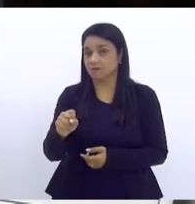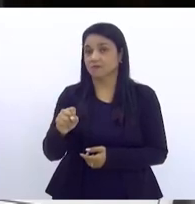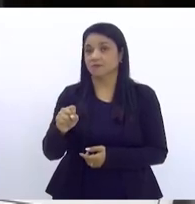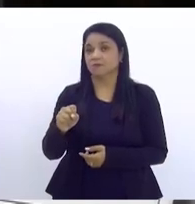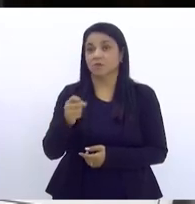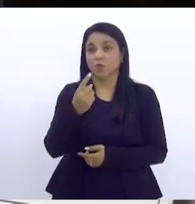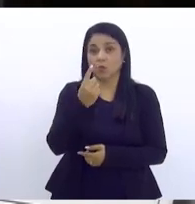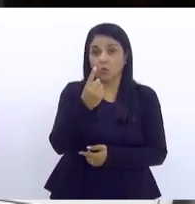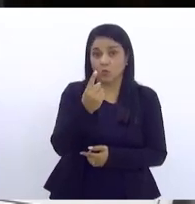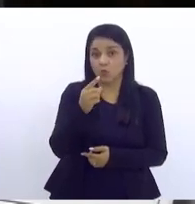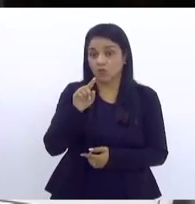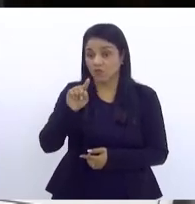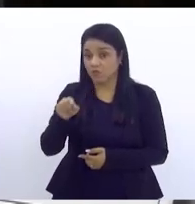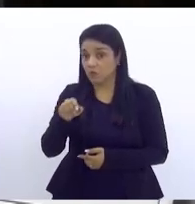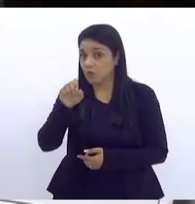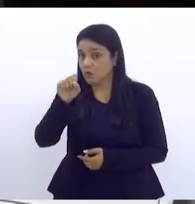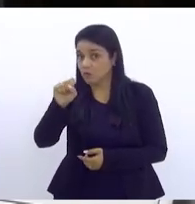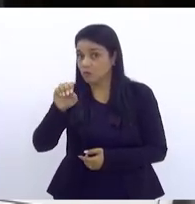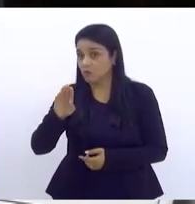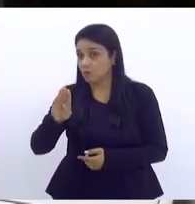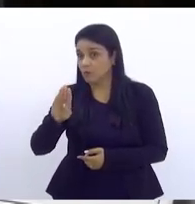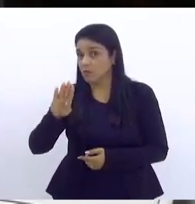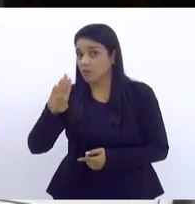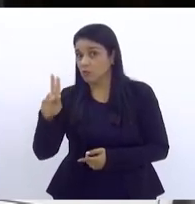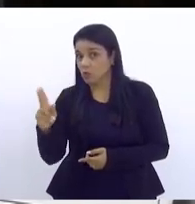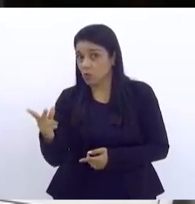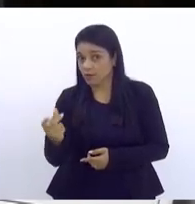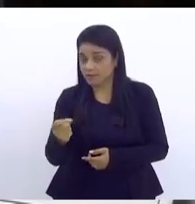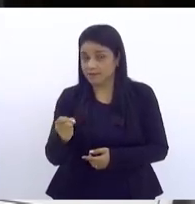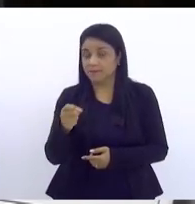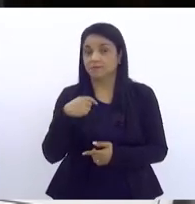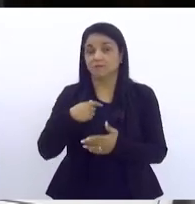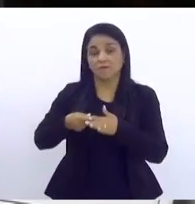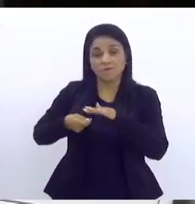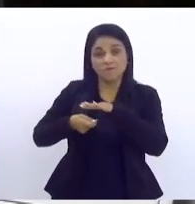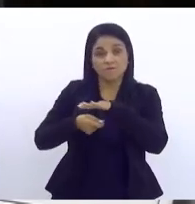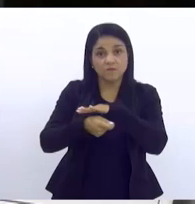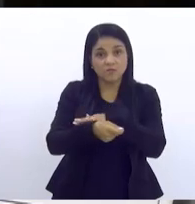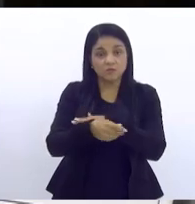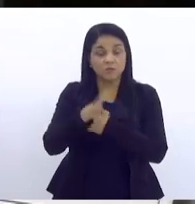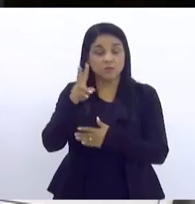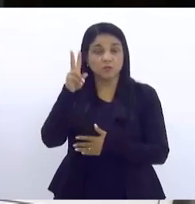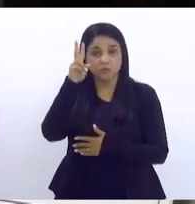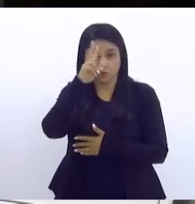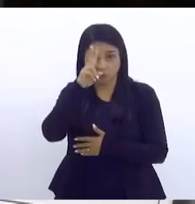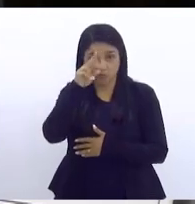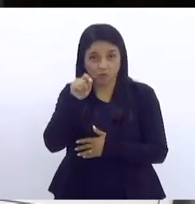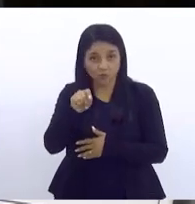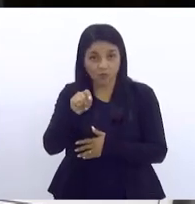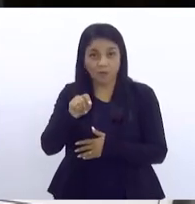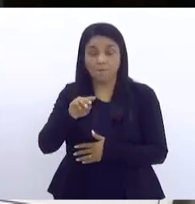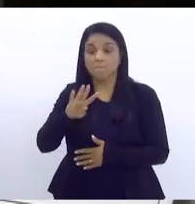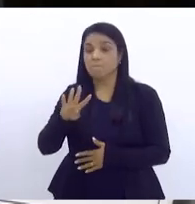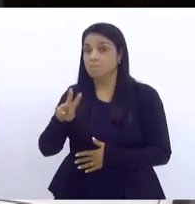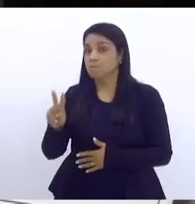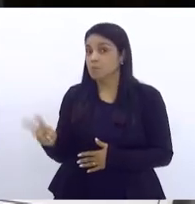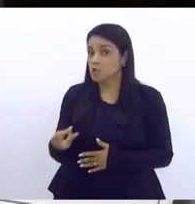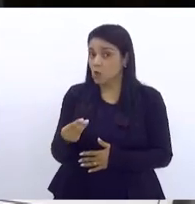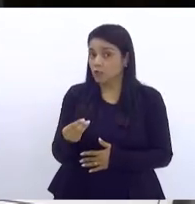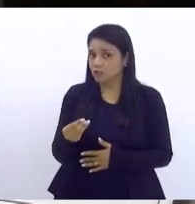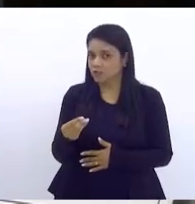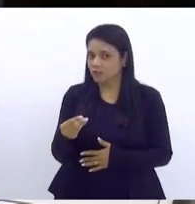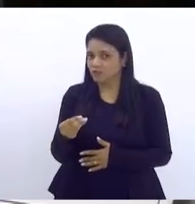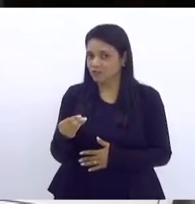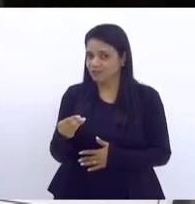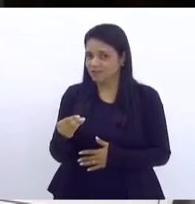de 1,8 bilhões eh sendo que o o investimento histórico da cedai era da ordem de milhões então a